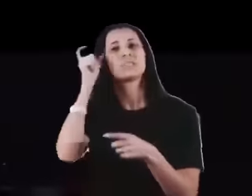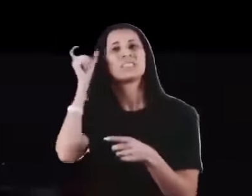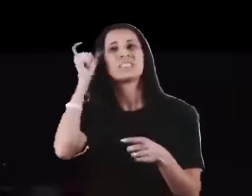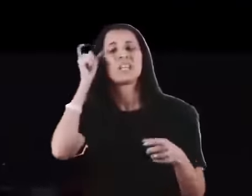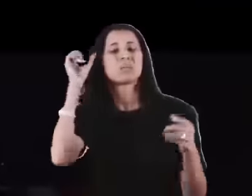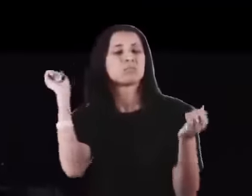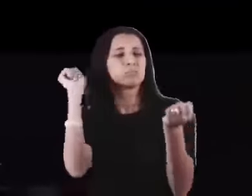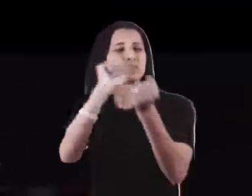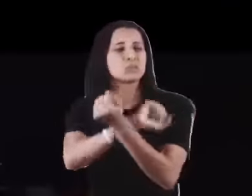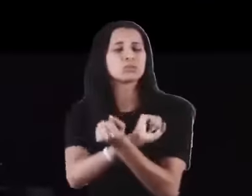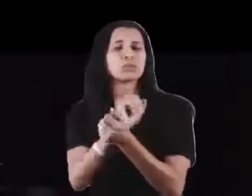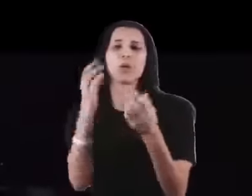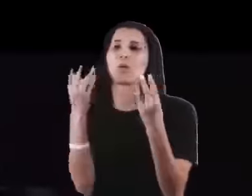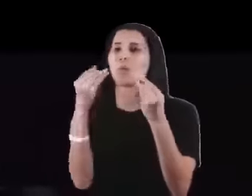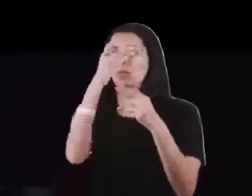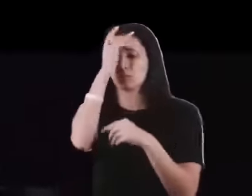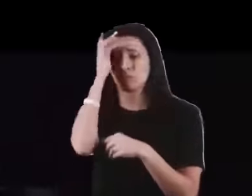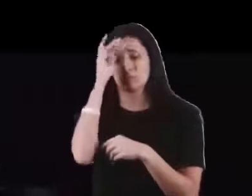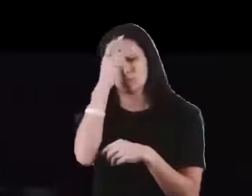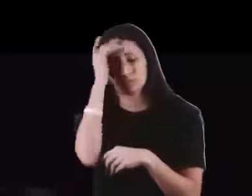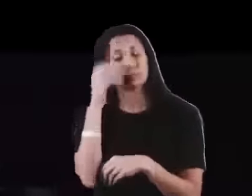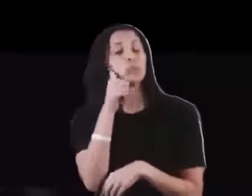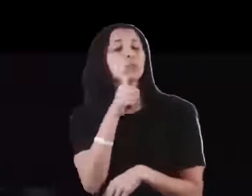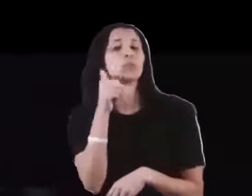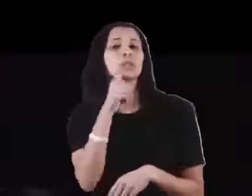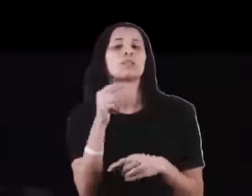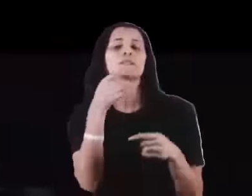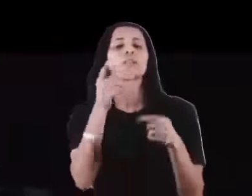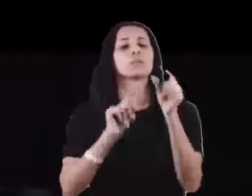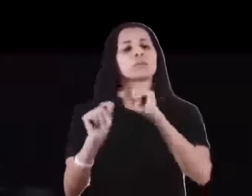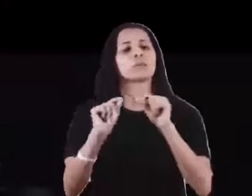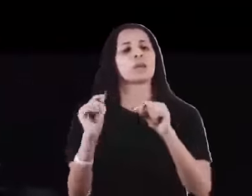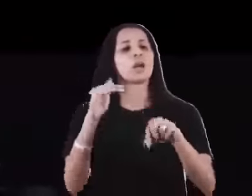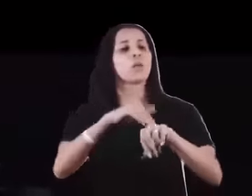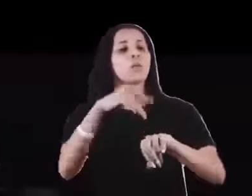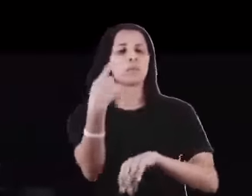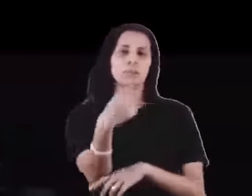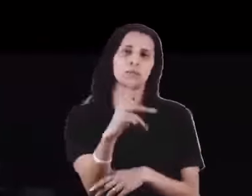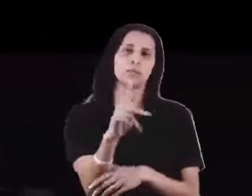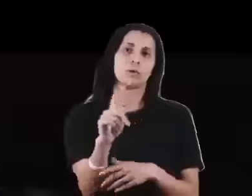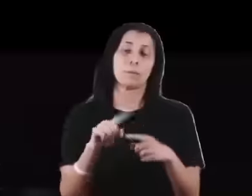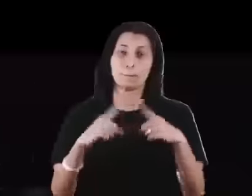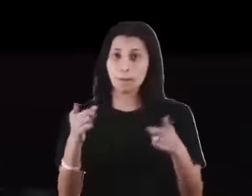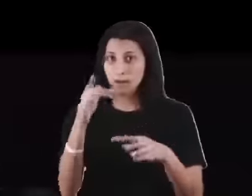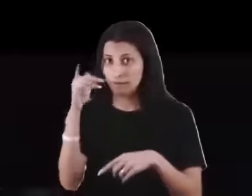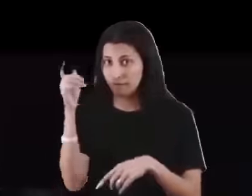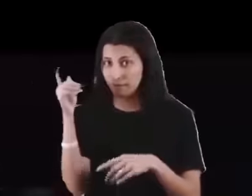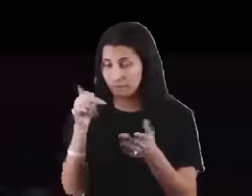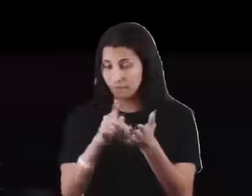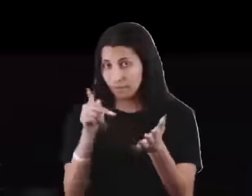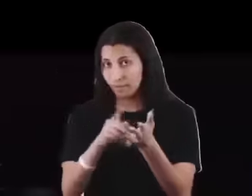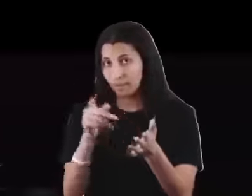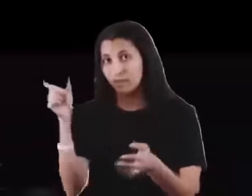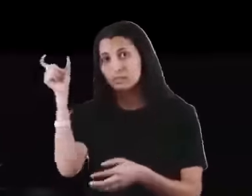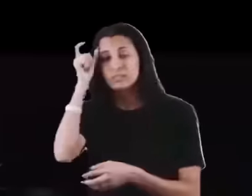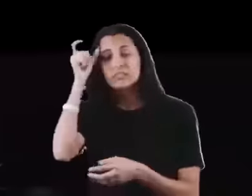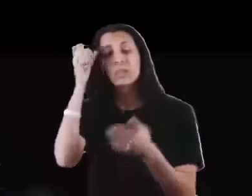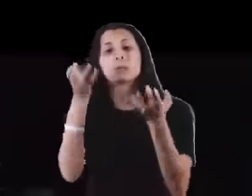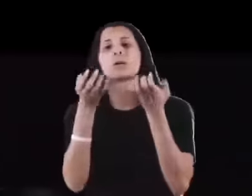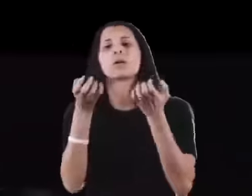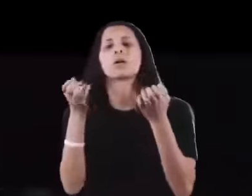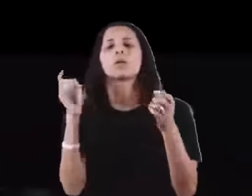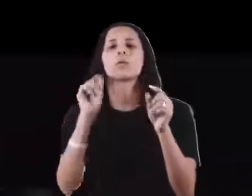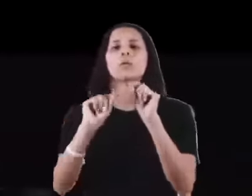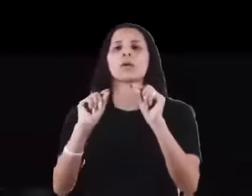dizendo a culpa foi sua e na verdade porque o diabo que é prender em uma eterna